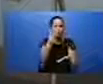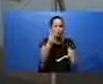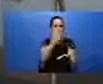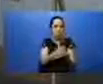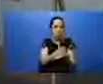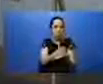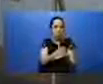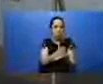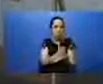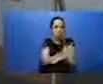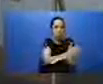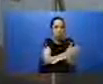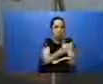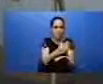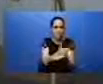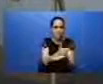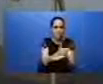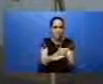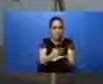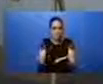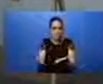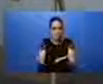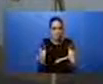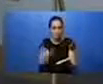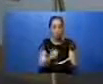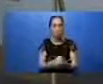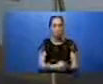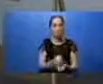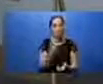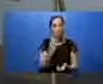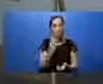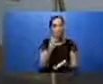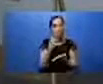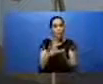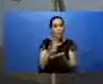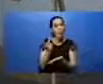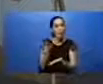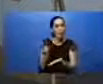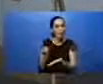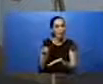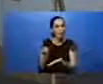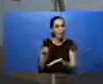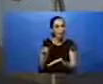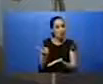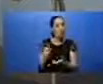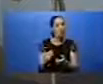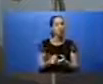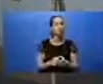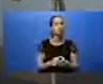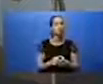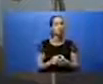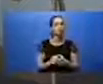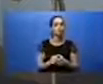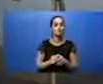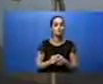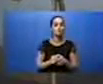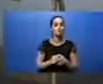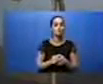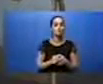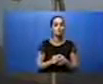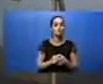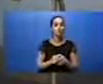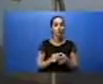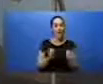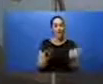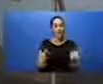iguais, ok? Então, estou repartindo uma parte, outra parte.